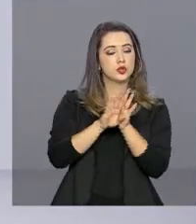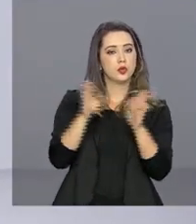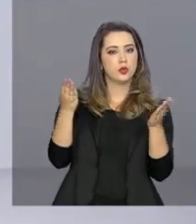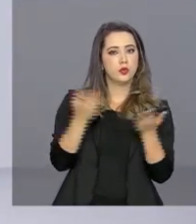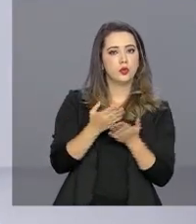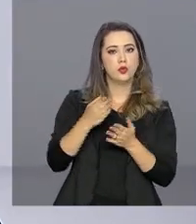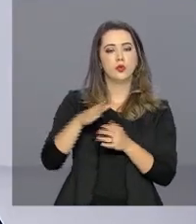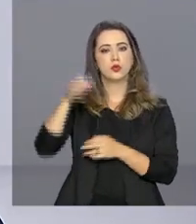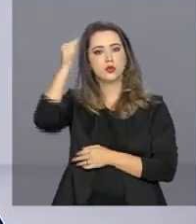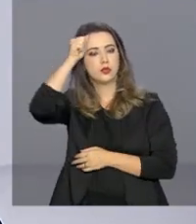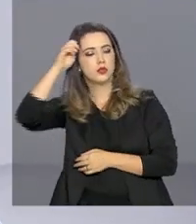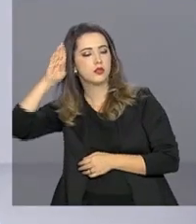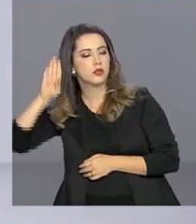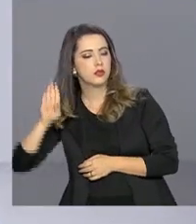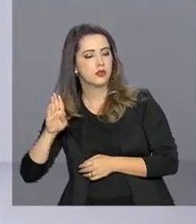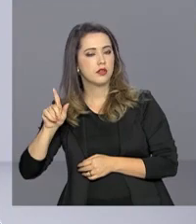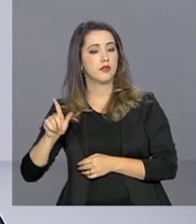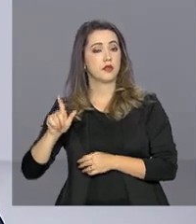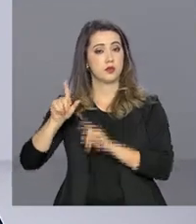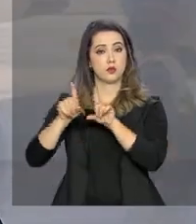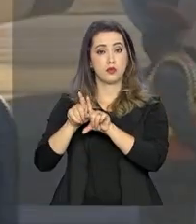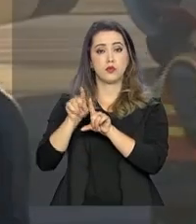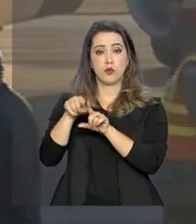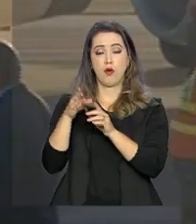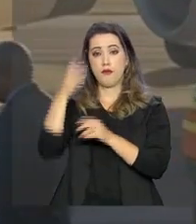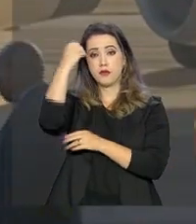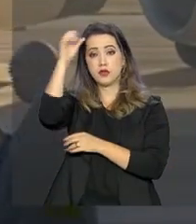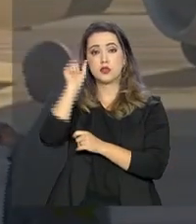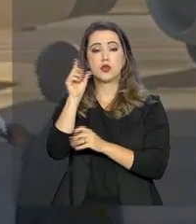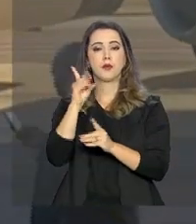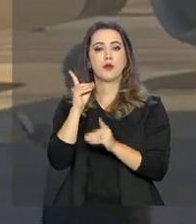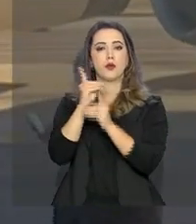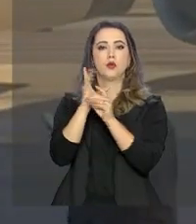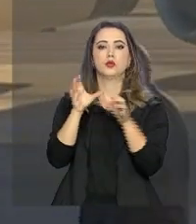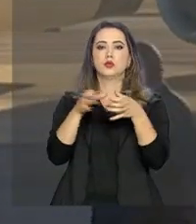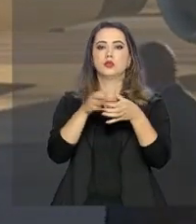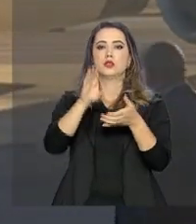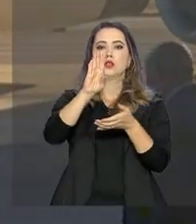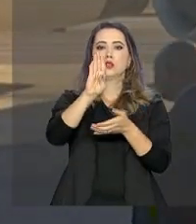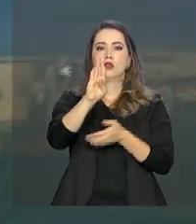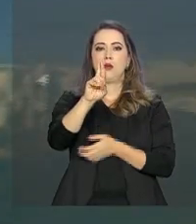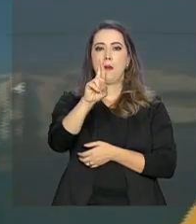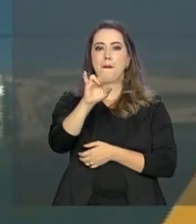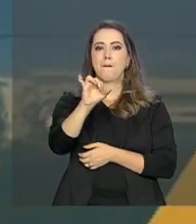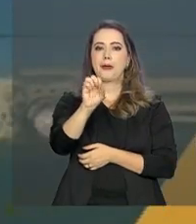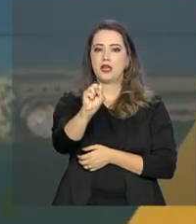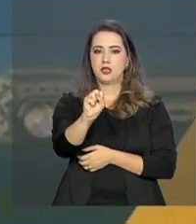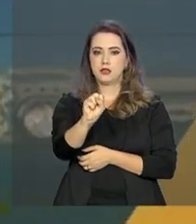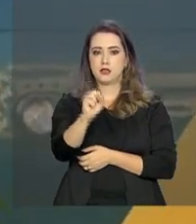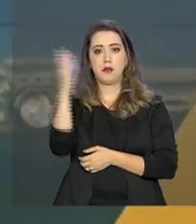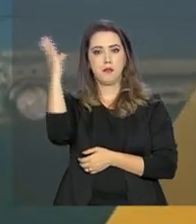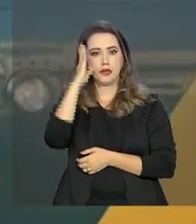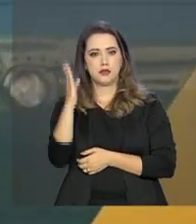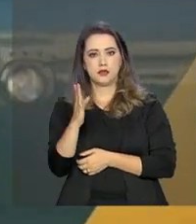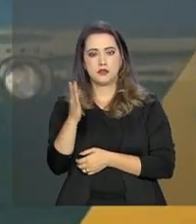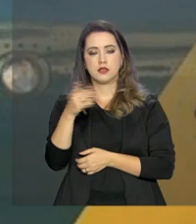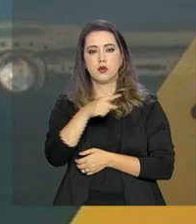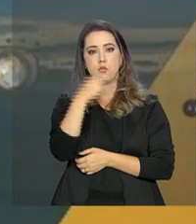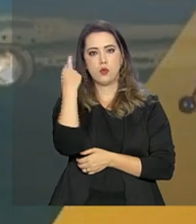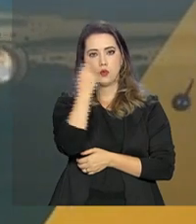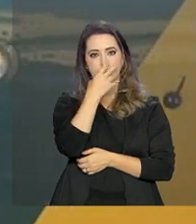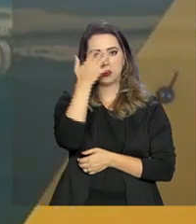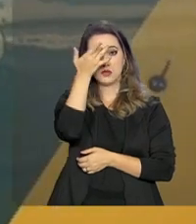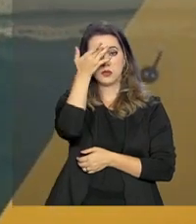hoje a joanesburgo na áfrica do sul a viagem é para o encontro do brics grupo formado além do brasil pela rússia índia china